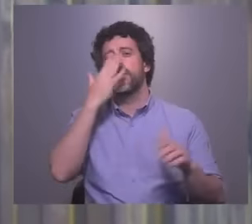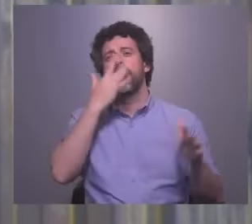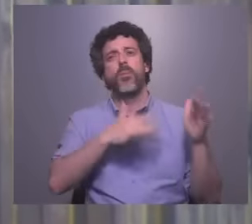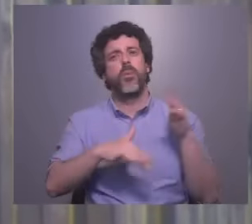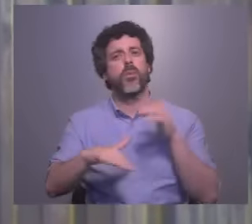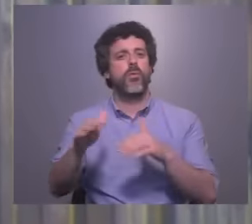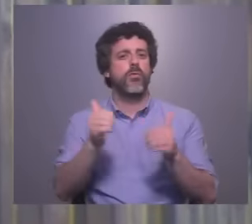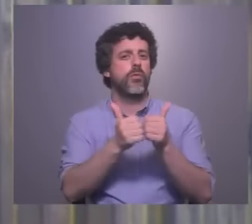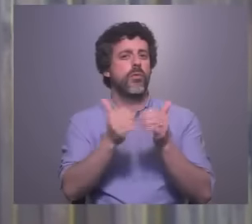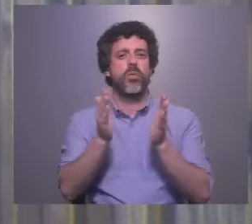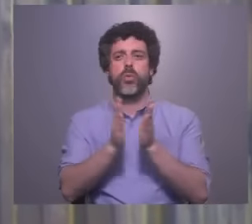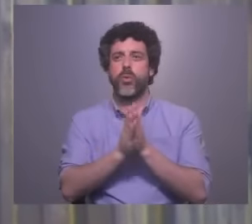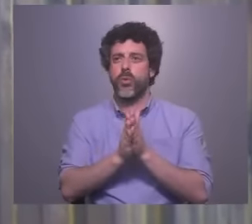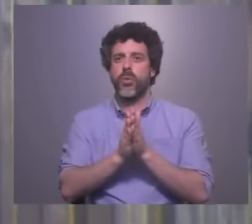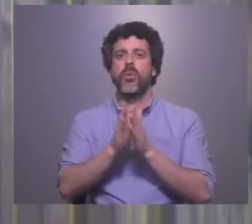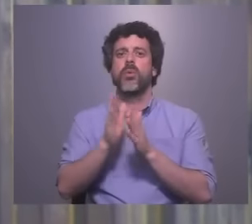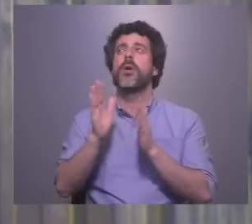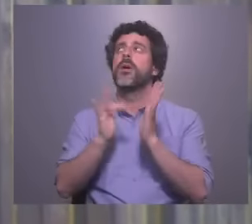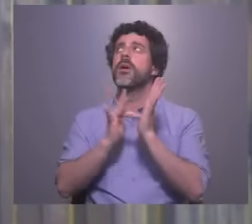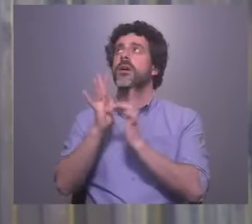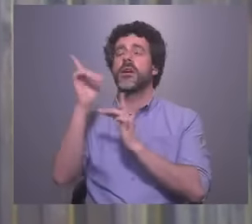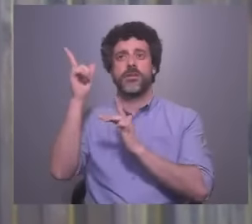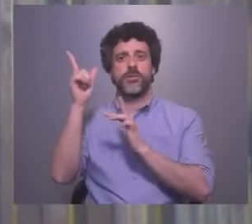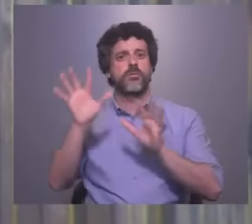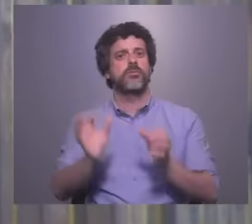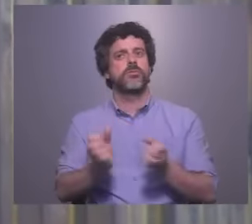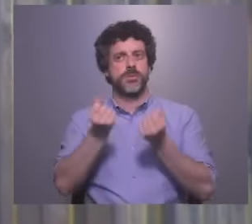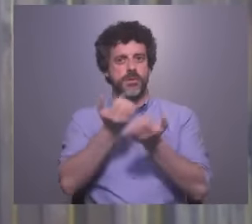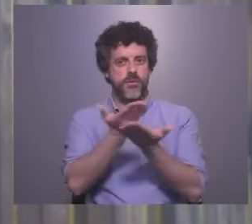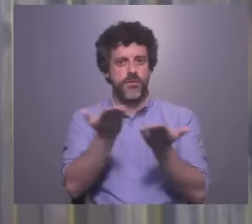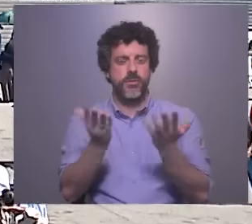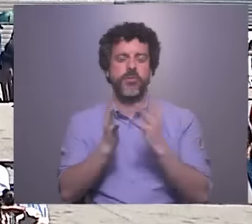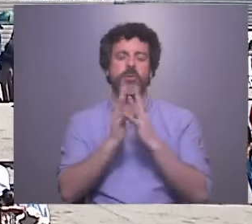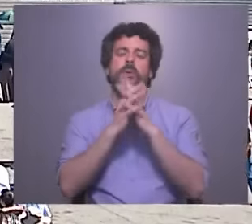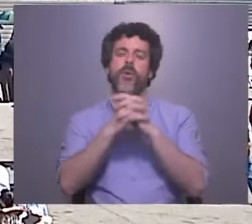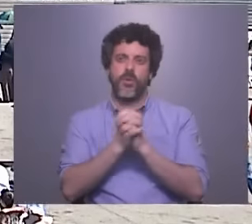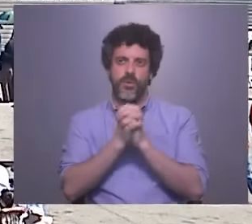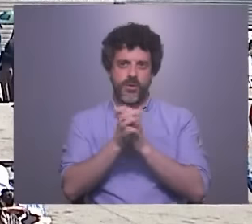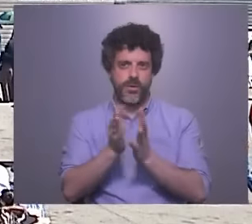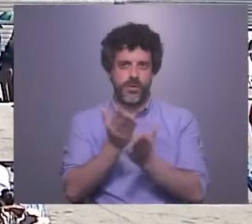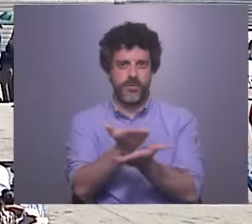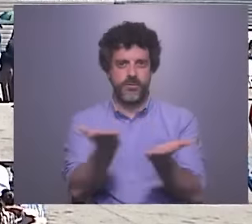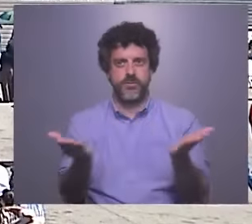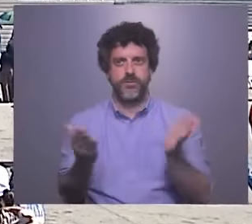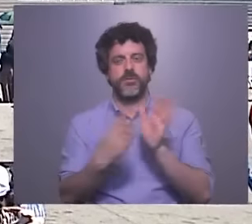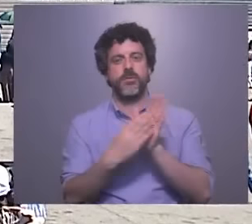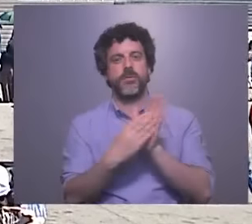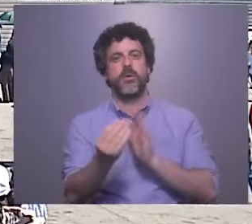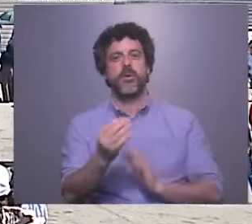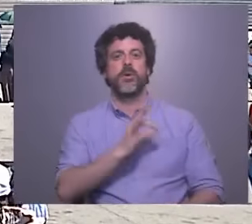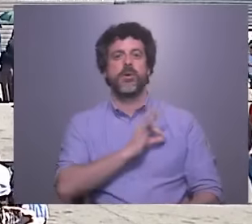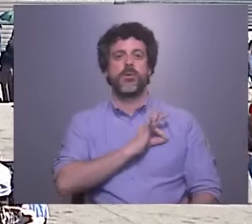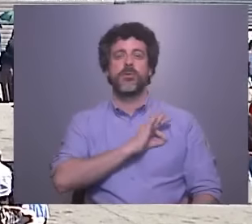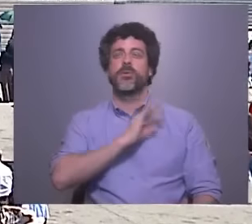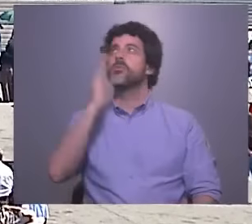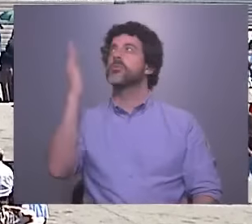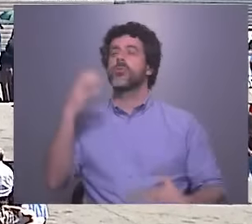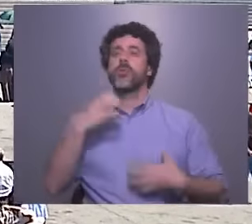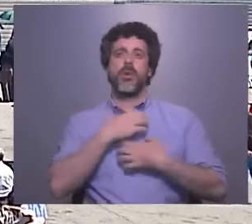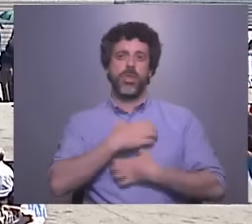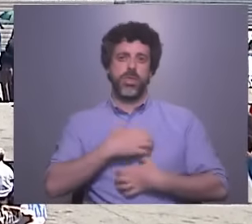pelo Santo Padre, o Papa Francisco, pelos bispos e ministros sagrados